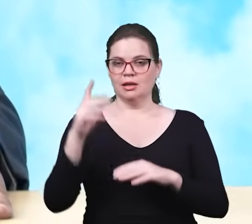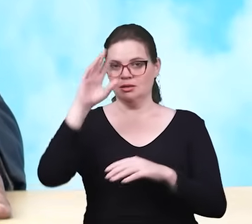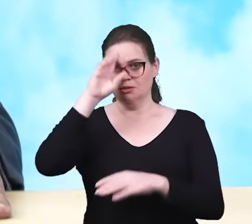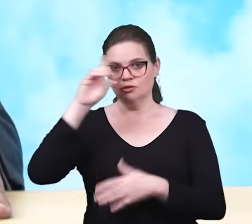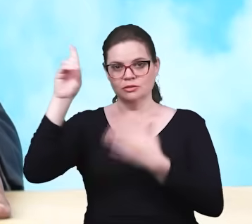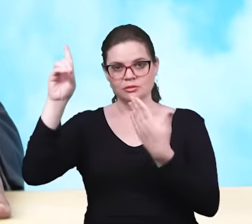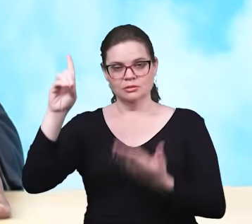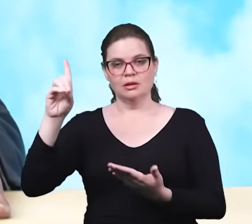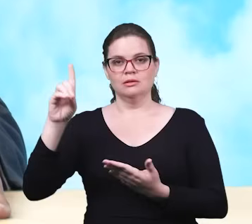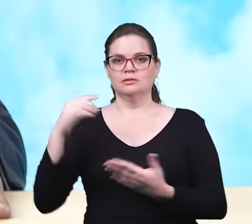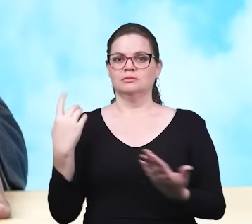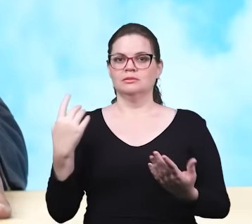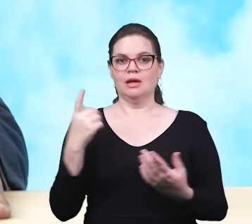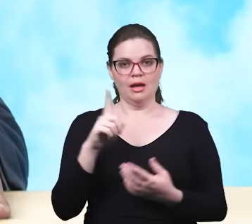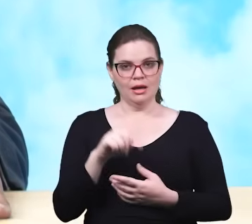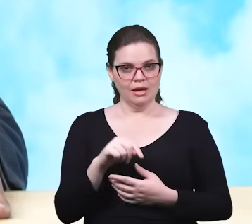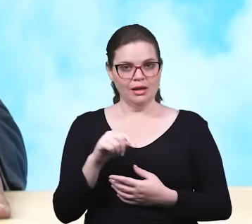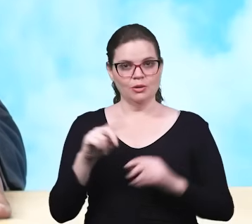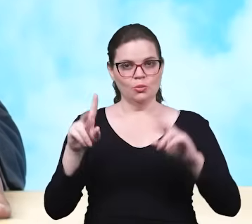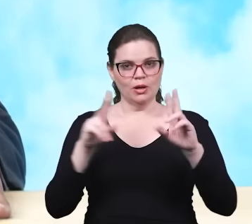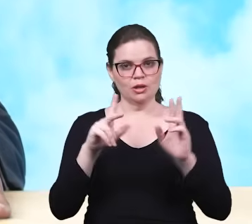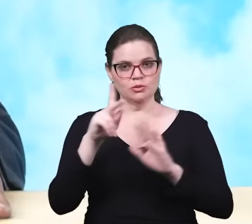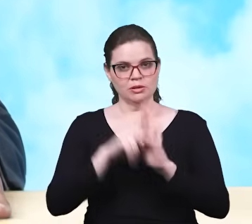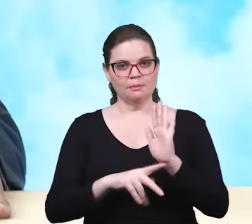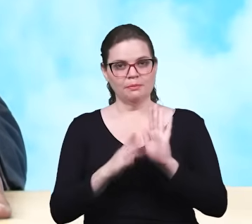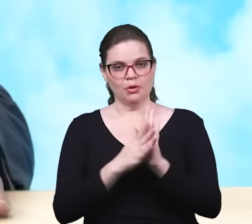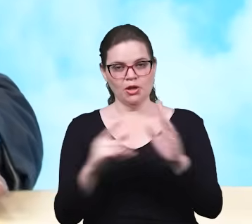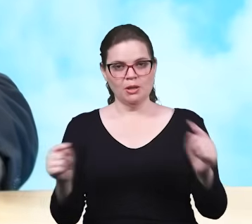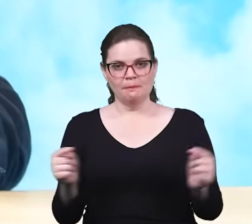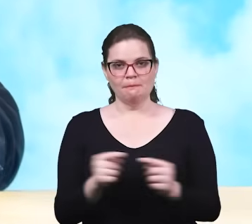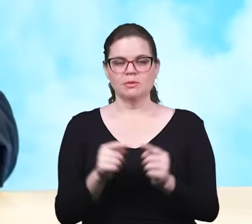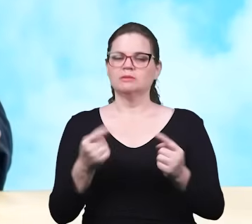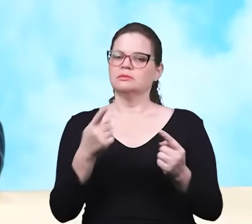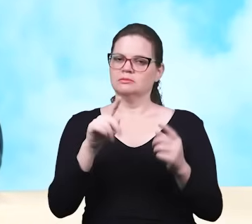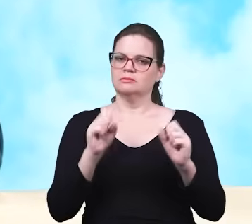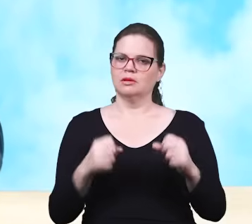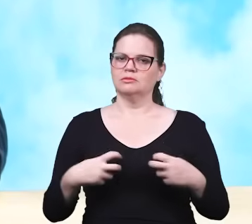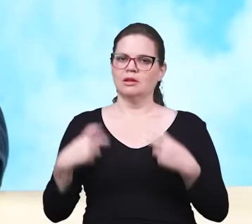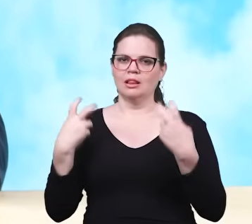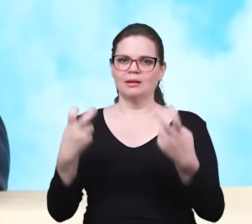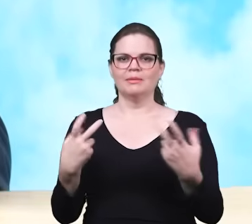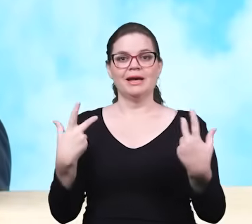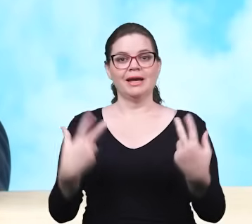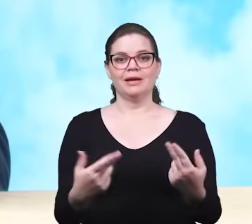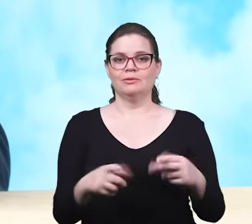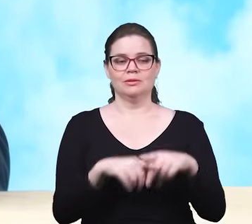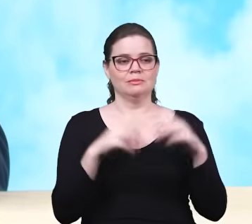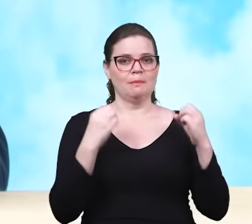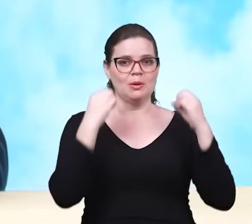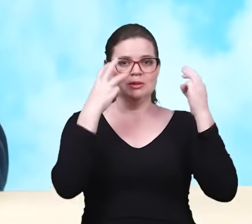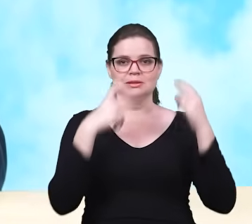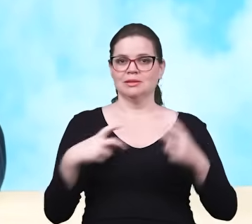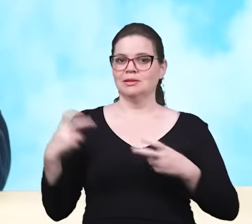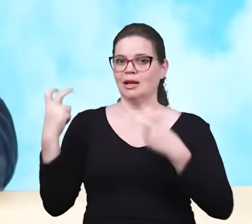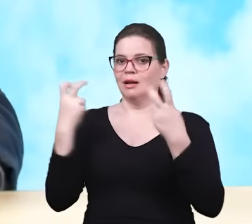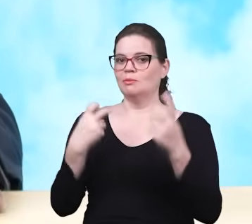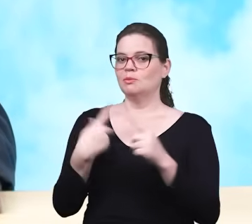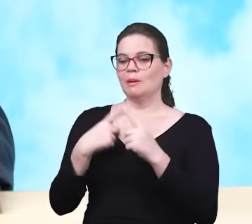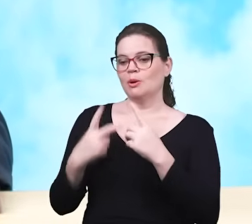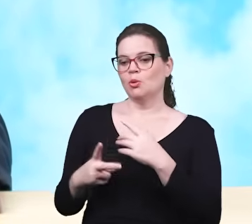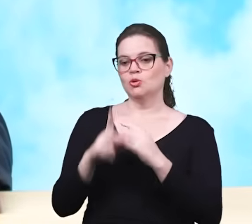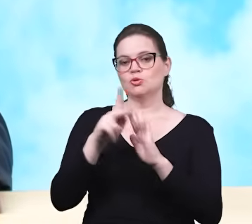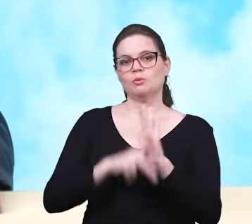Deus? Farei uma habitação? É isso que é o projeto? Esse é o clamor de Moisés. Moisés clamou e